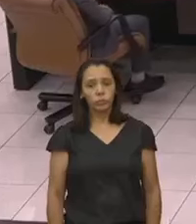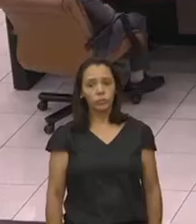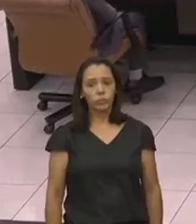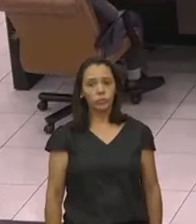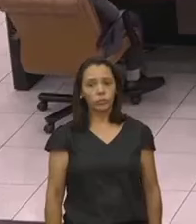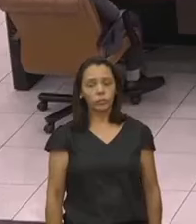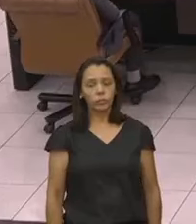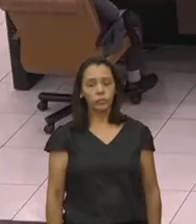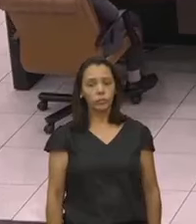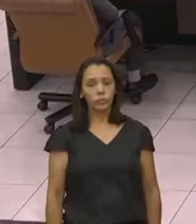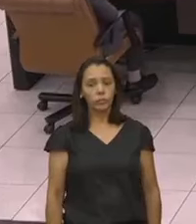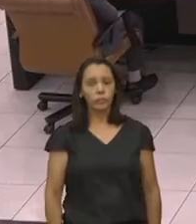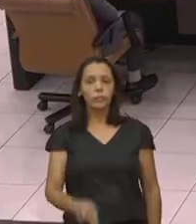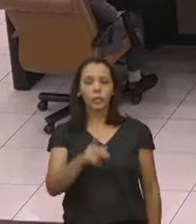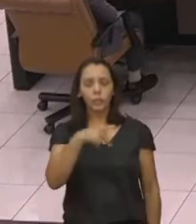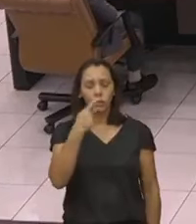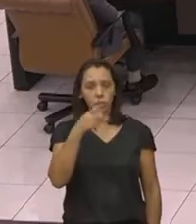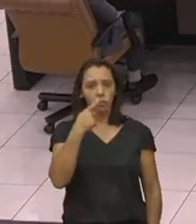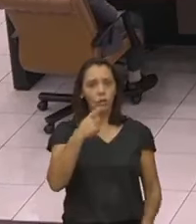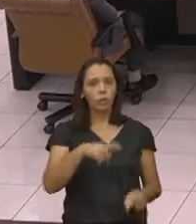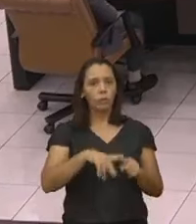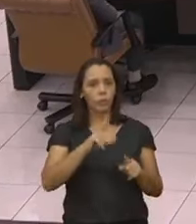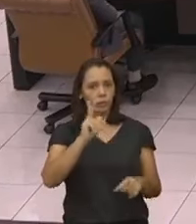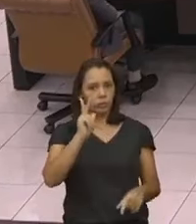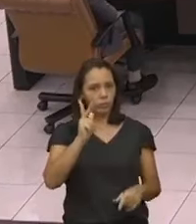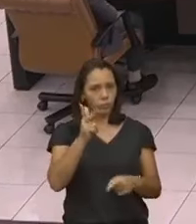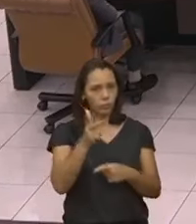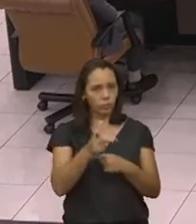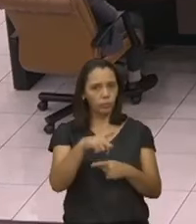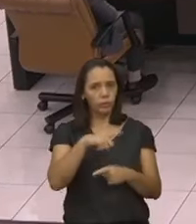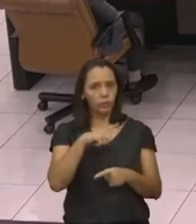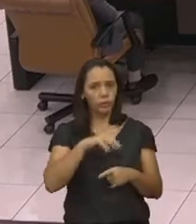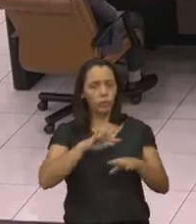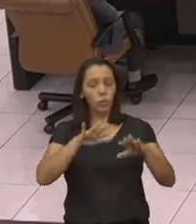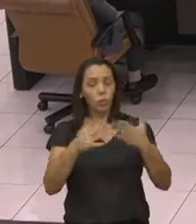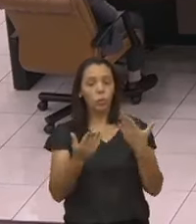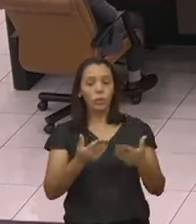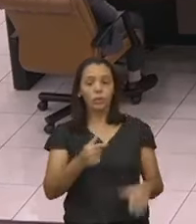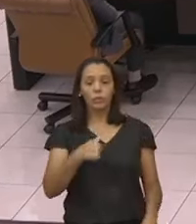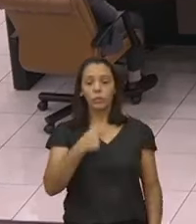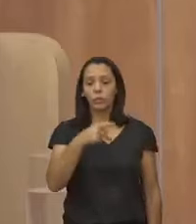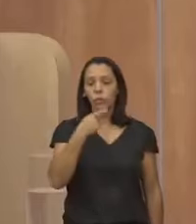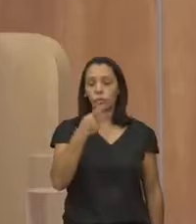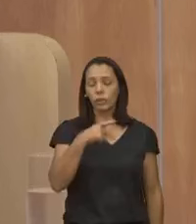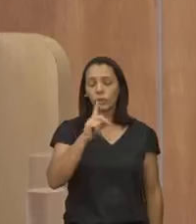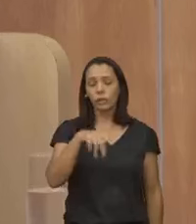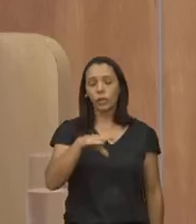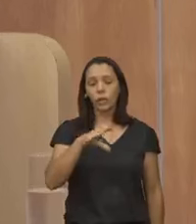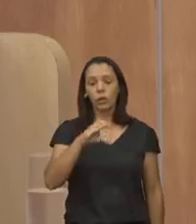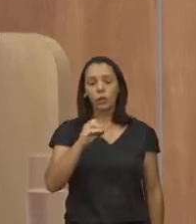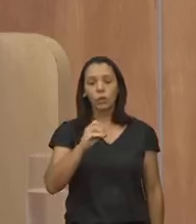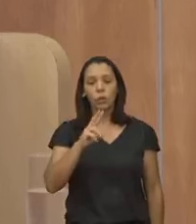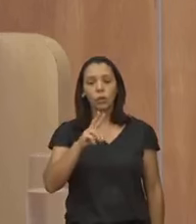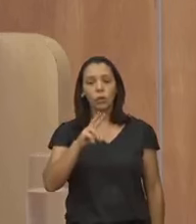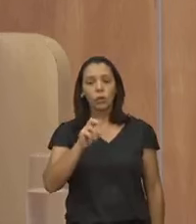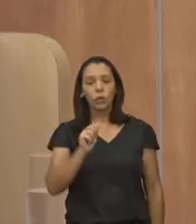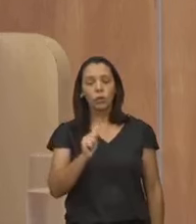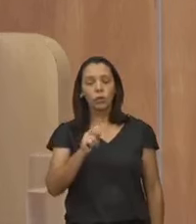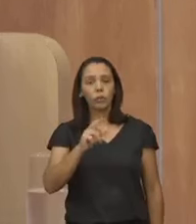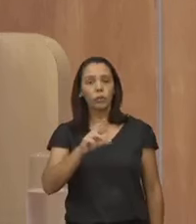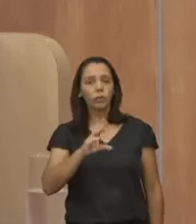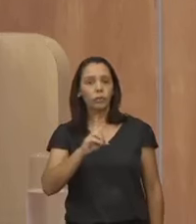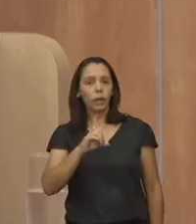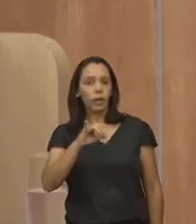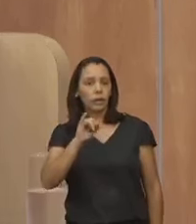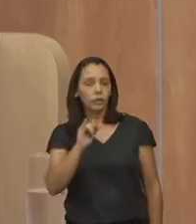repetir, não, embora está registrado o vereador Luiz Flávio. Quando eu digo que é covardia a gente chegar aqui e falar assim, eu vou